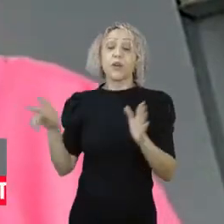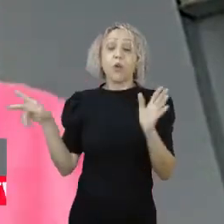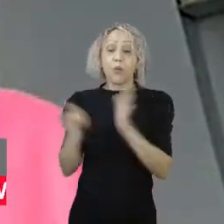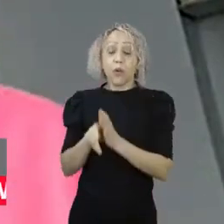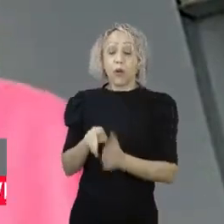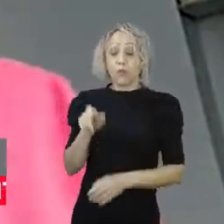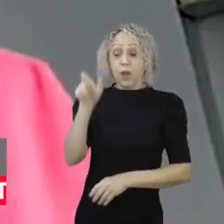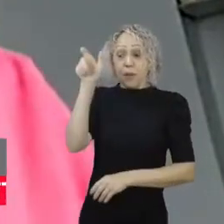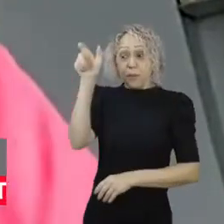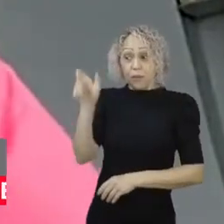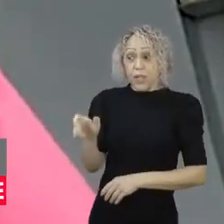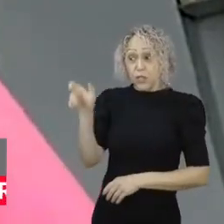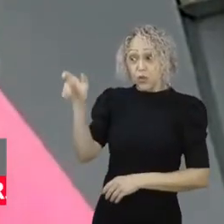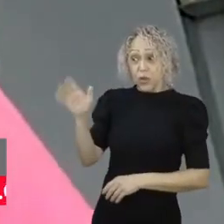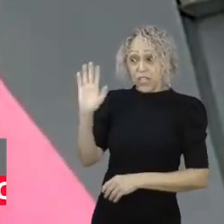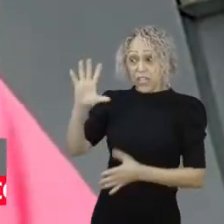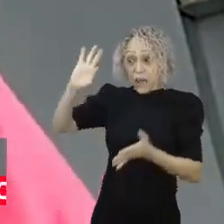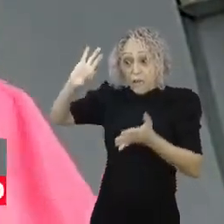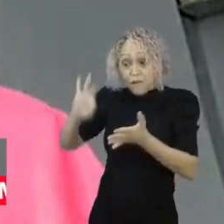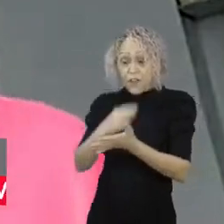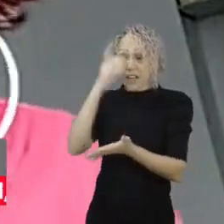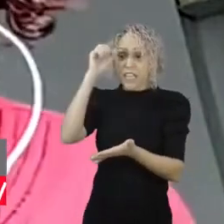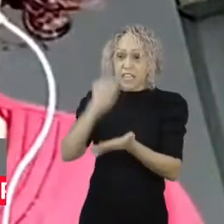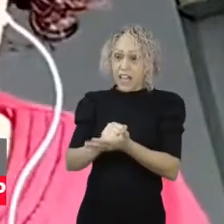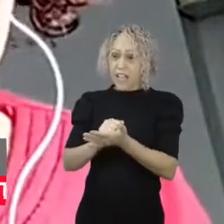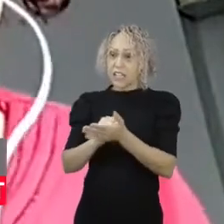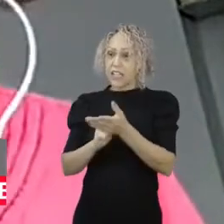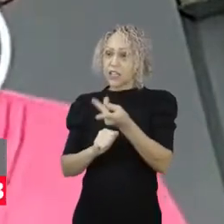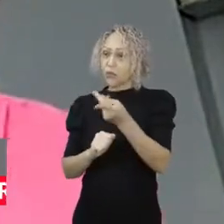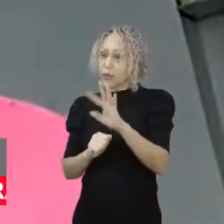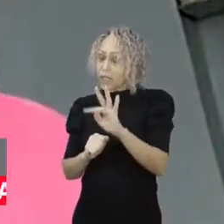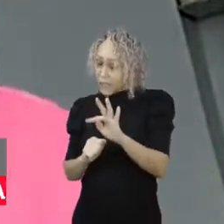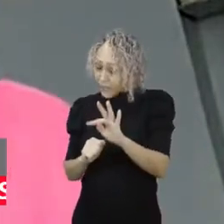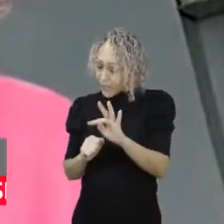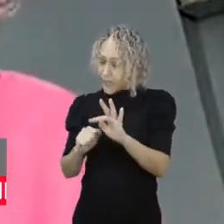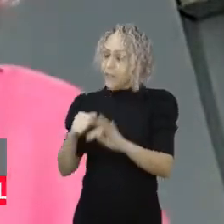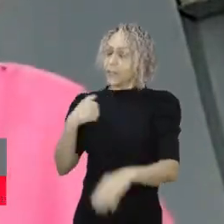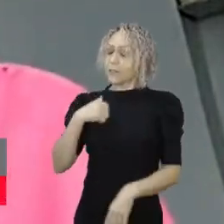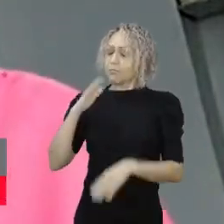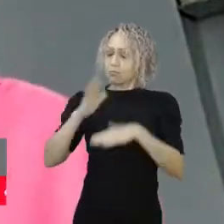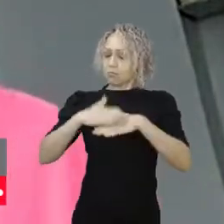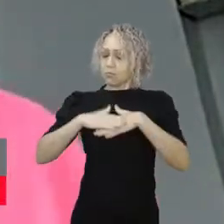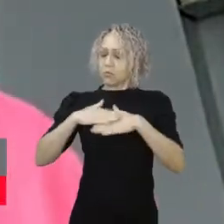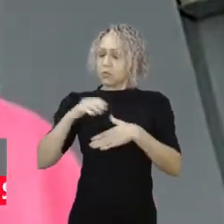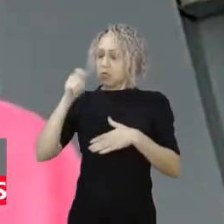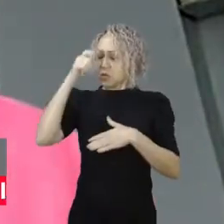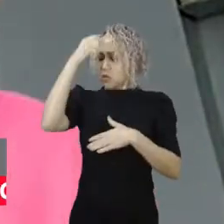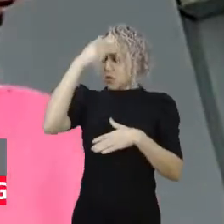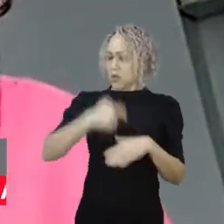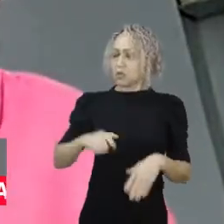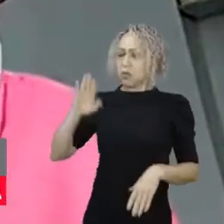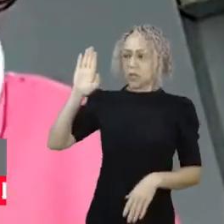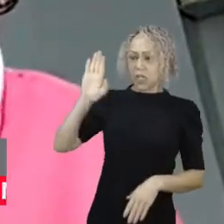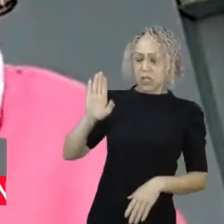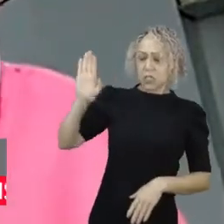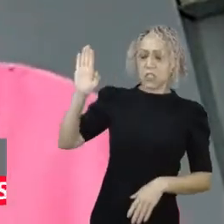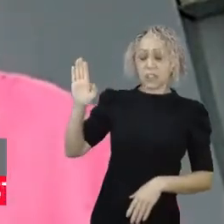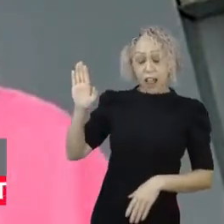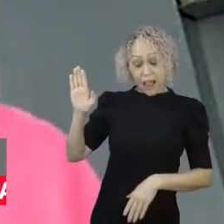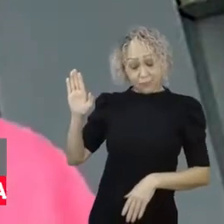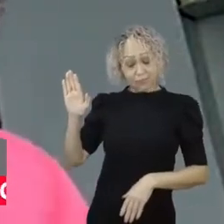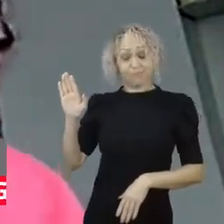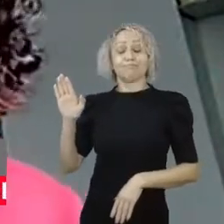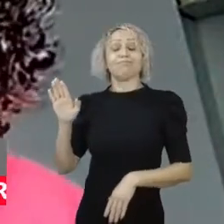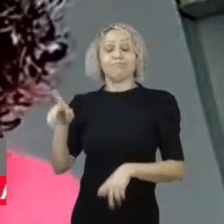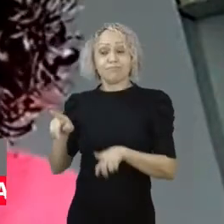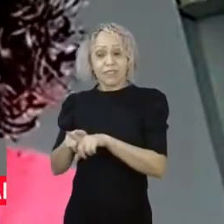o candidato, mas também já dizendo aos municípios, vocês também já podem colocar